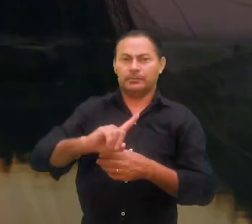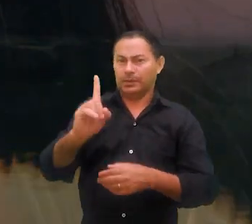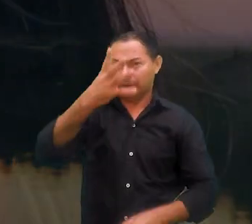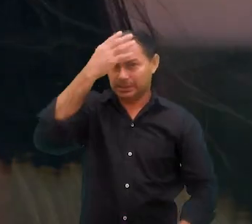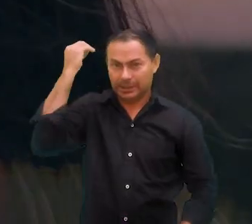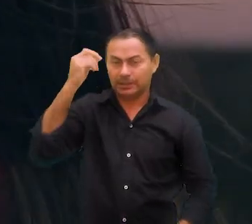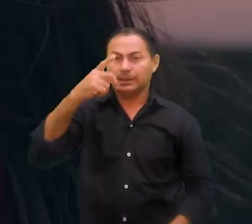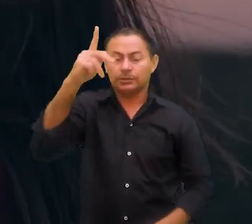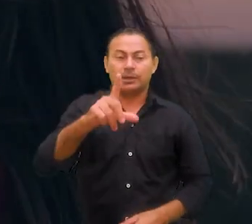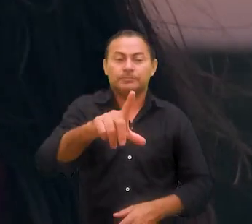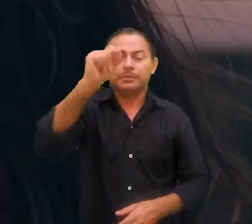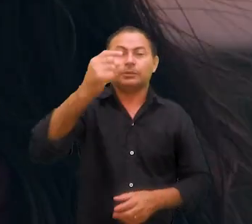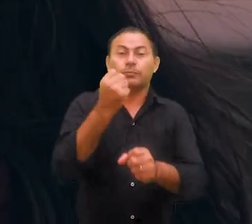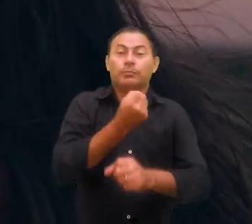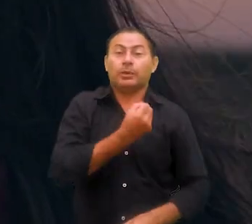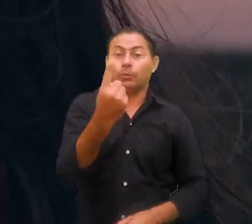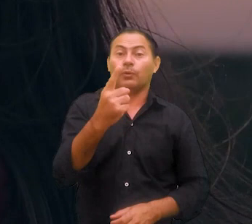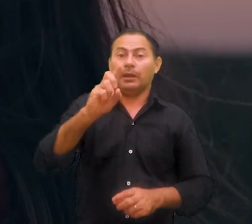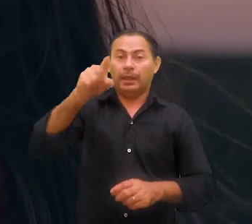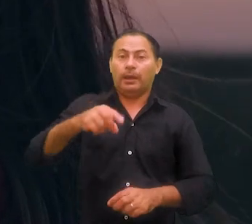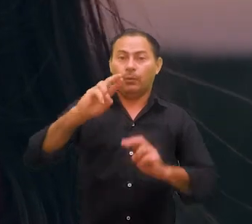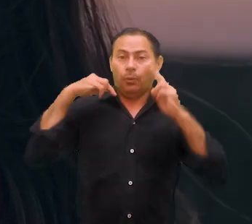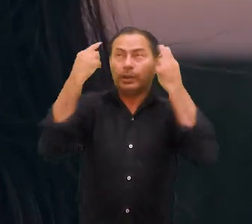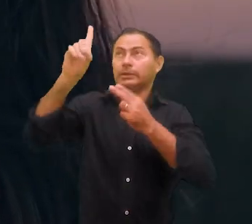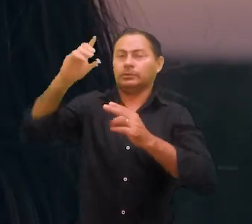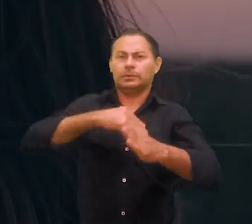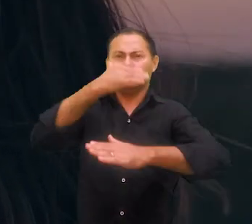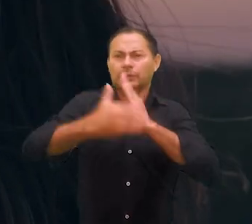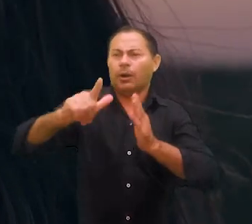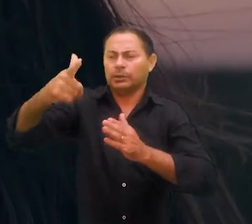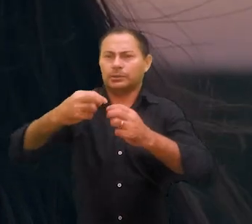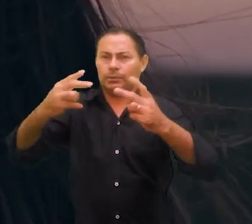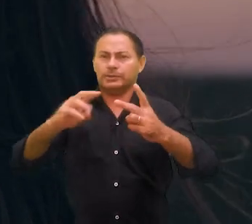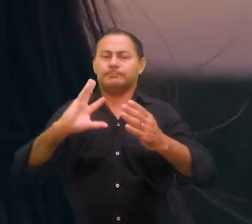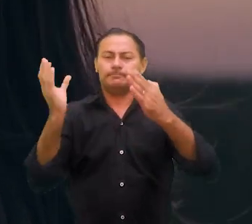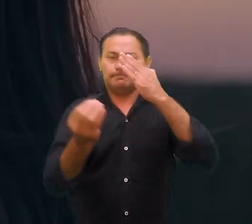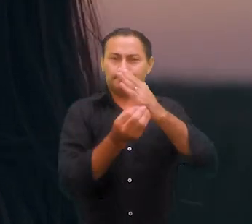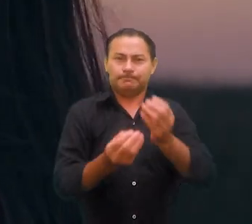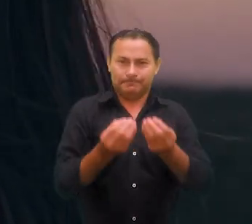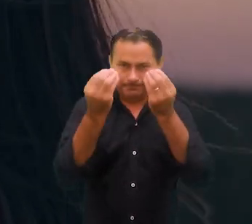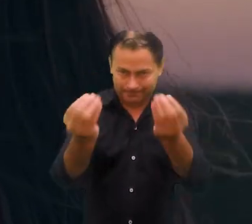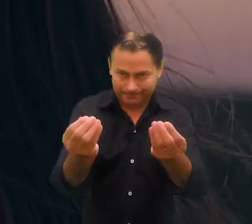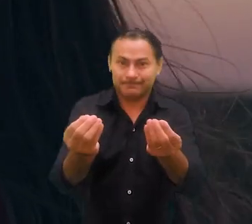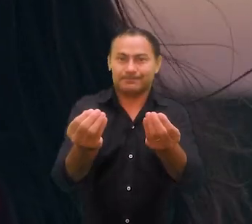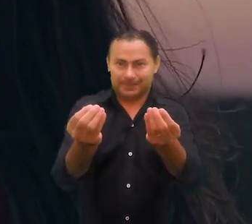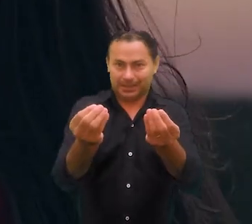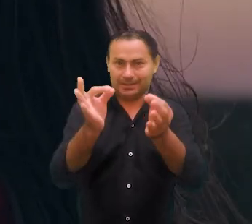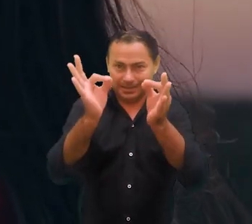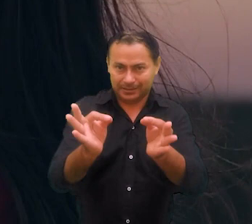Deus? Não esqueça, se sua prioridade número 1 for o reino de Deus, todas as demais coisas